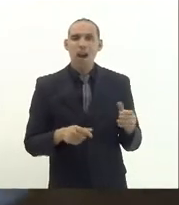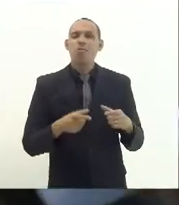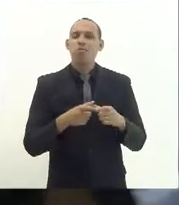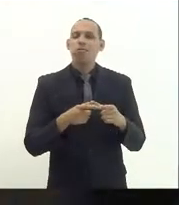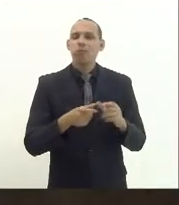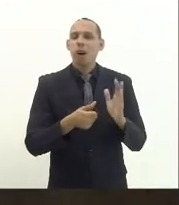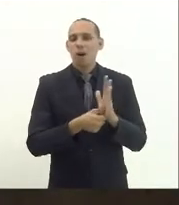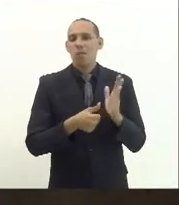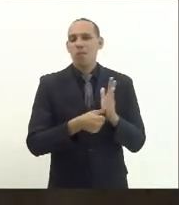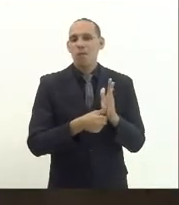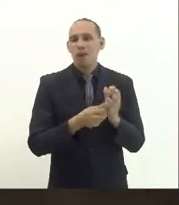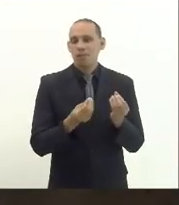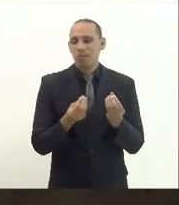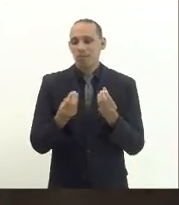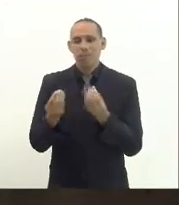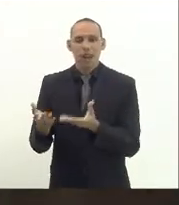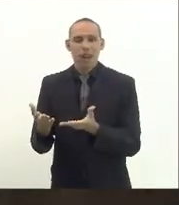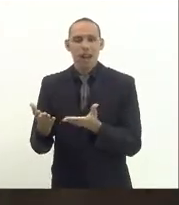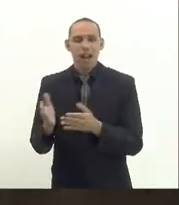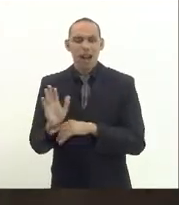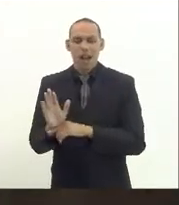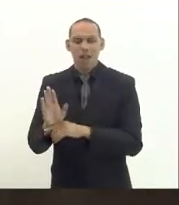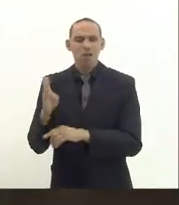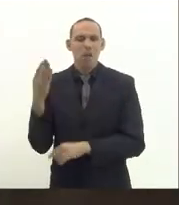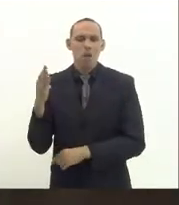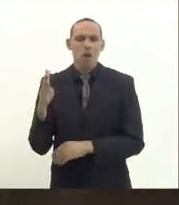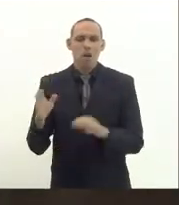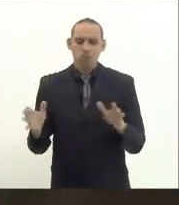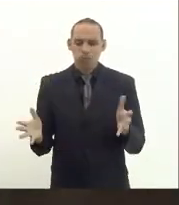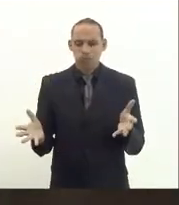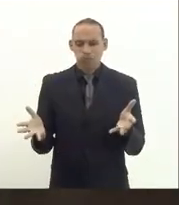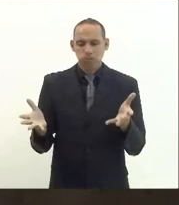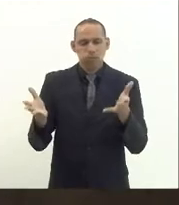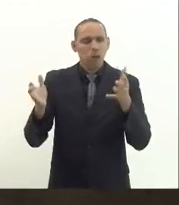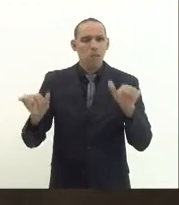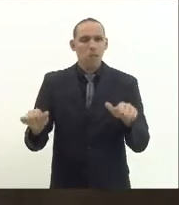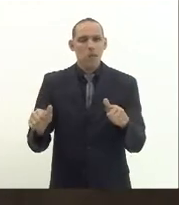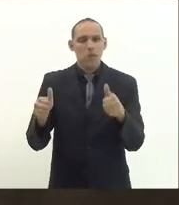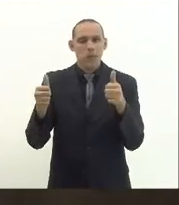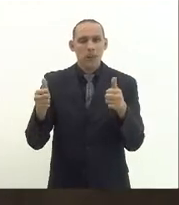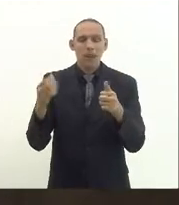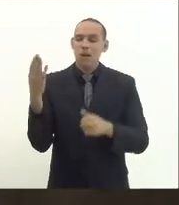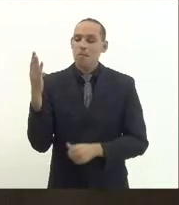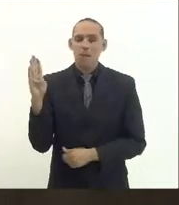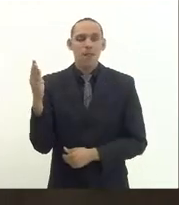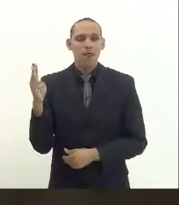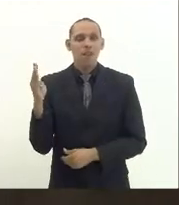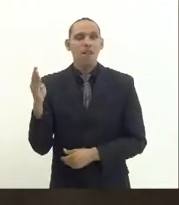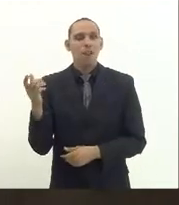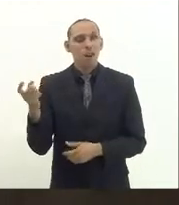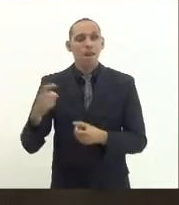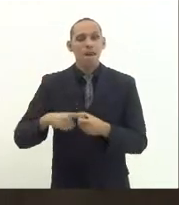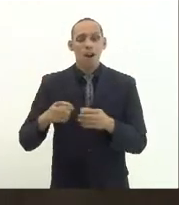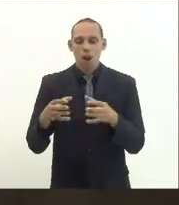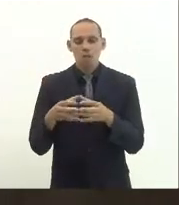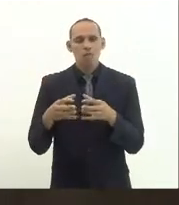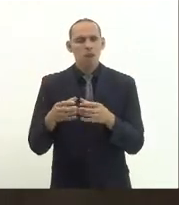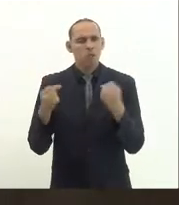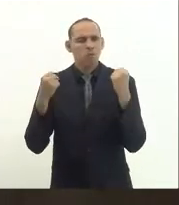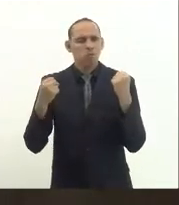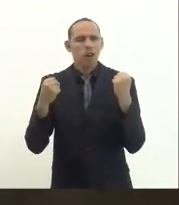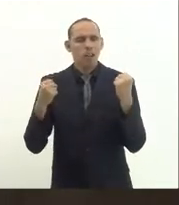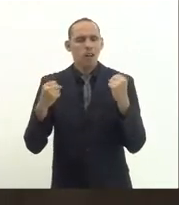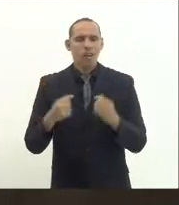trouxe ele rejuvenesceu muito Botafogo tornou Botafogo novamente uma equipe forte